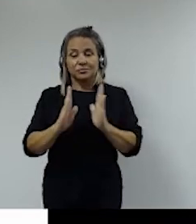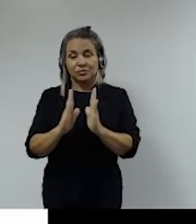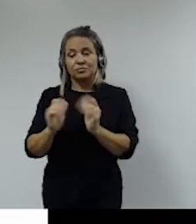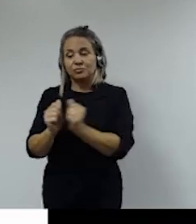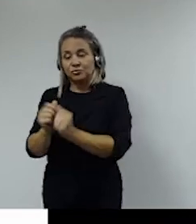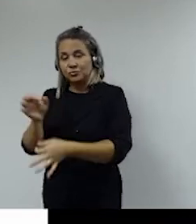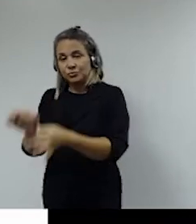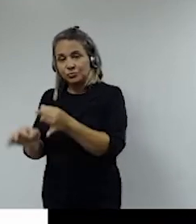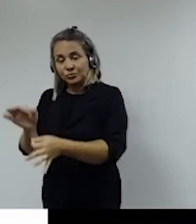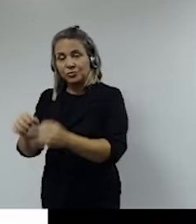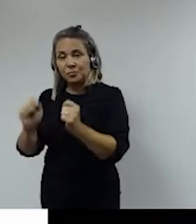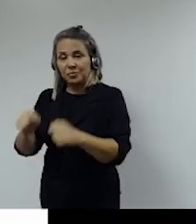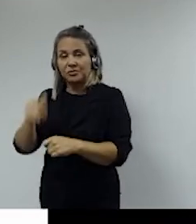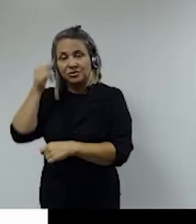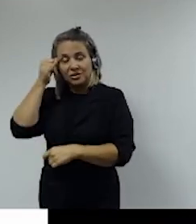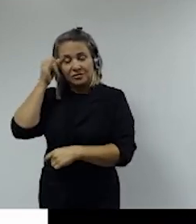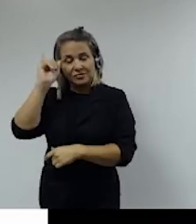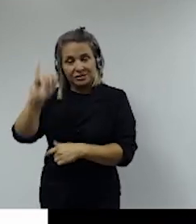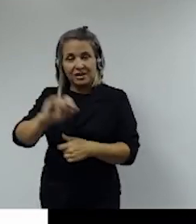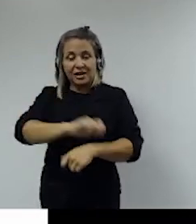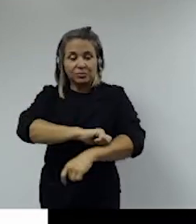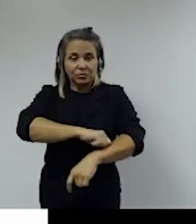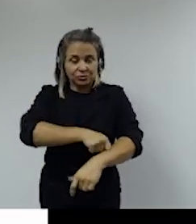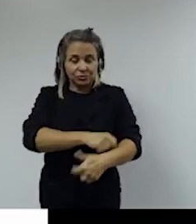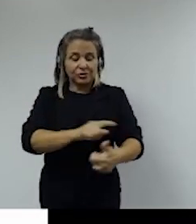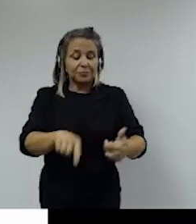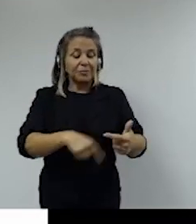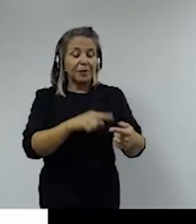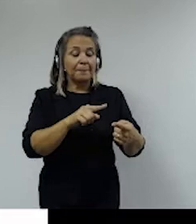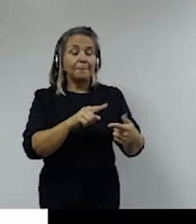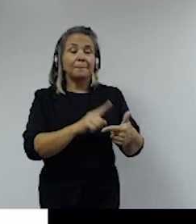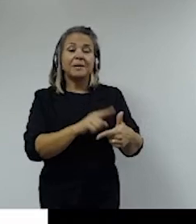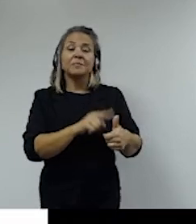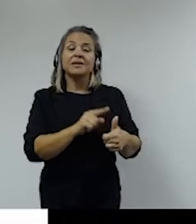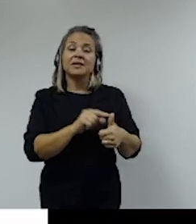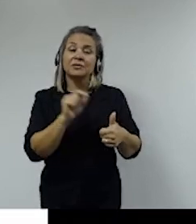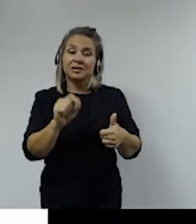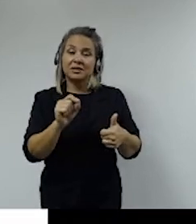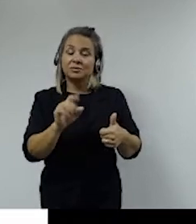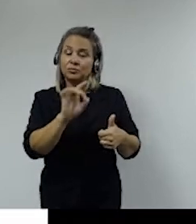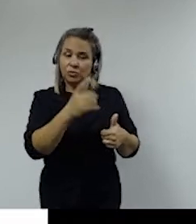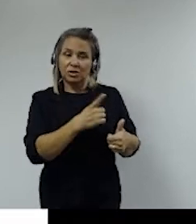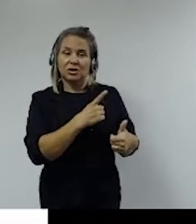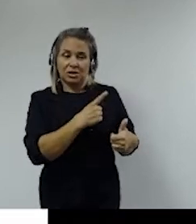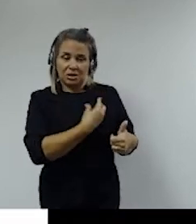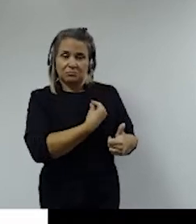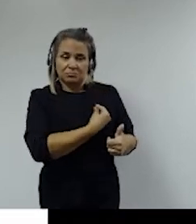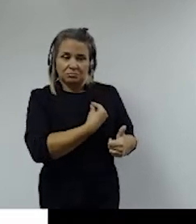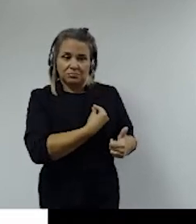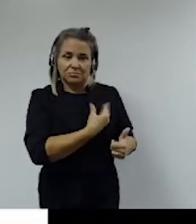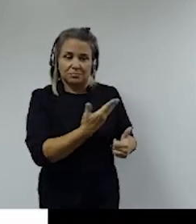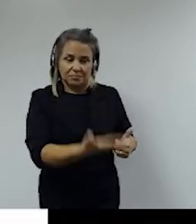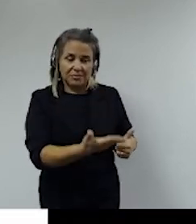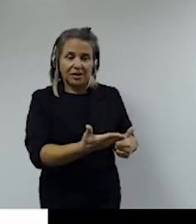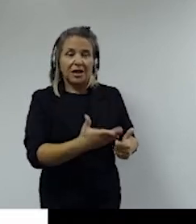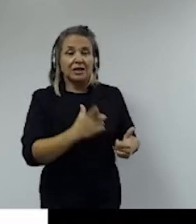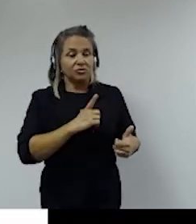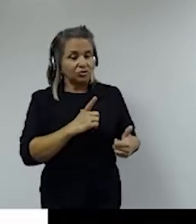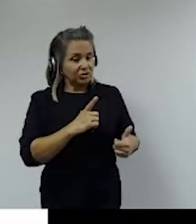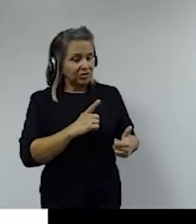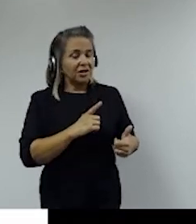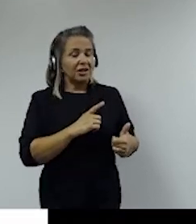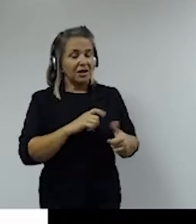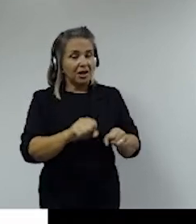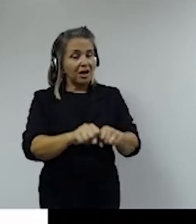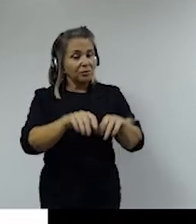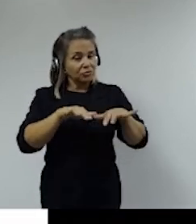reconhece 4 dimensões para isso. A primeira é, digamos, a simples existência, né? Ou seja, só o fato da audiência de